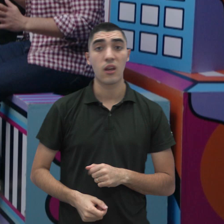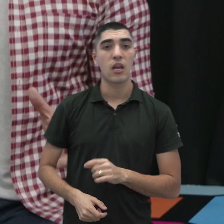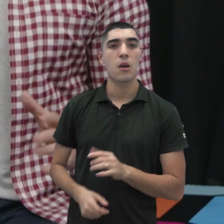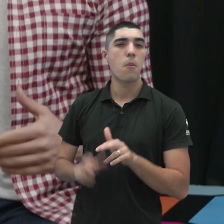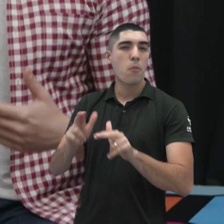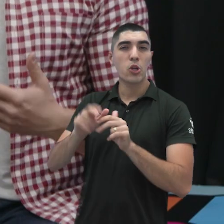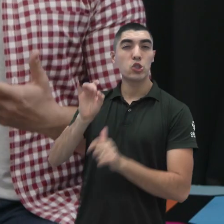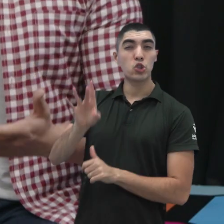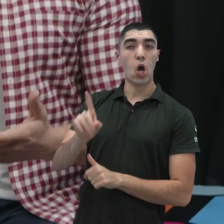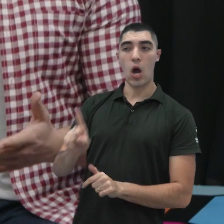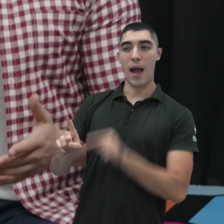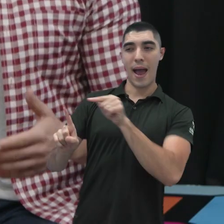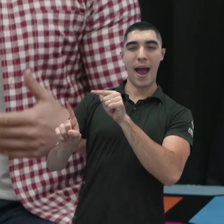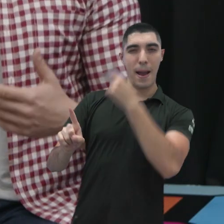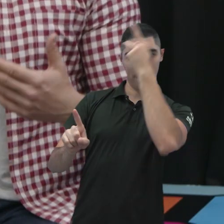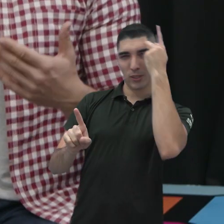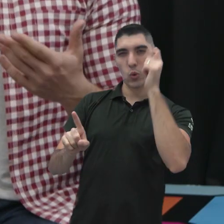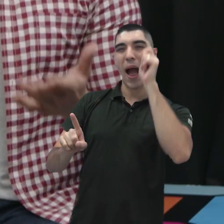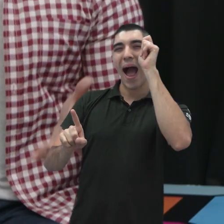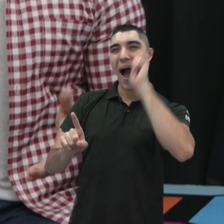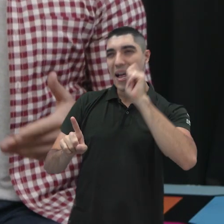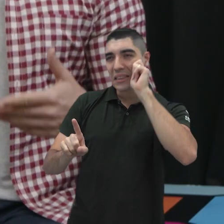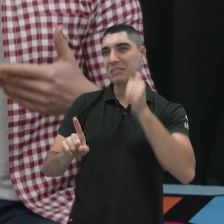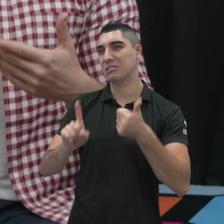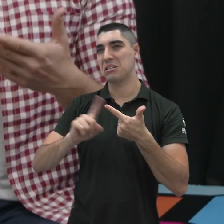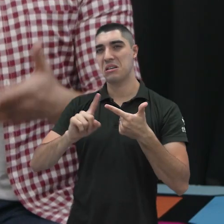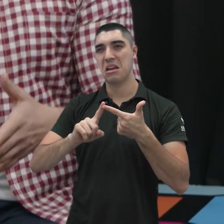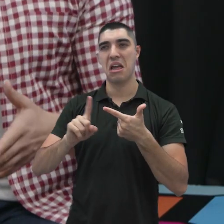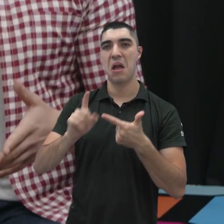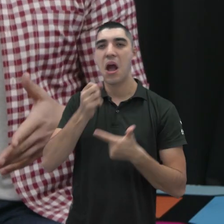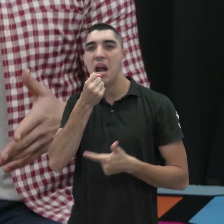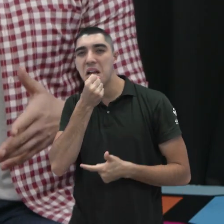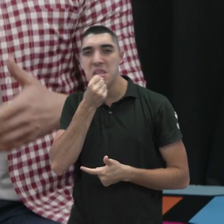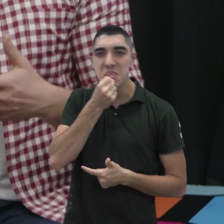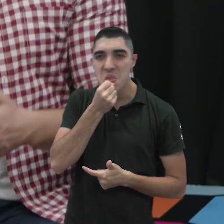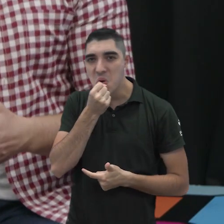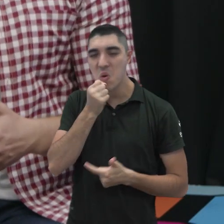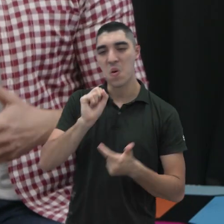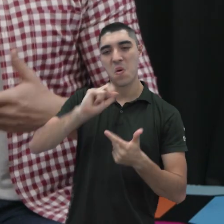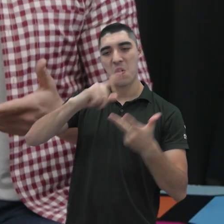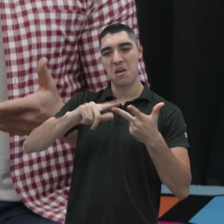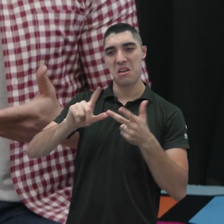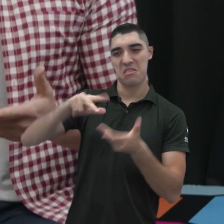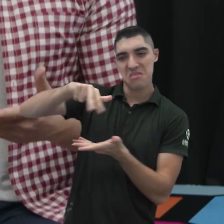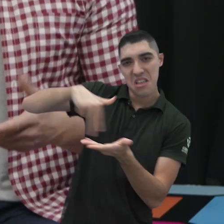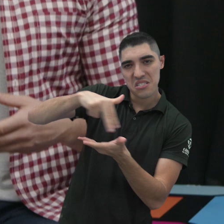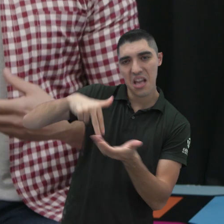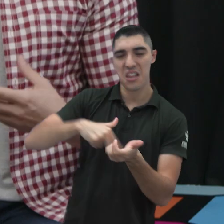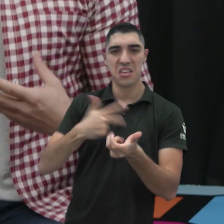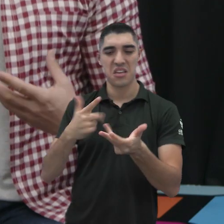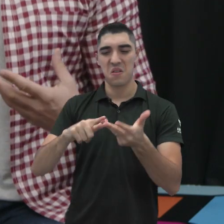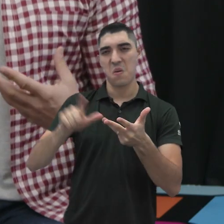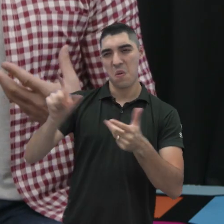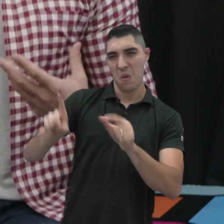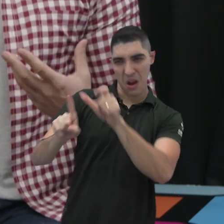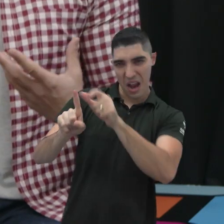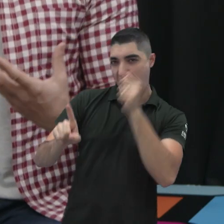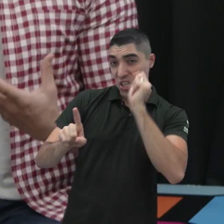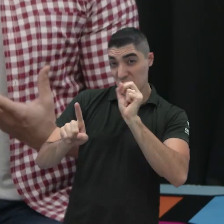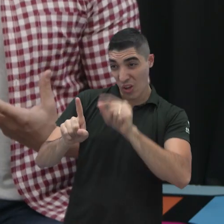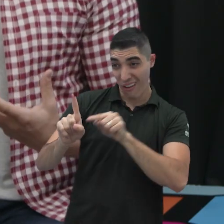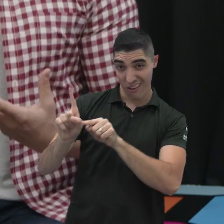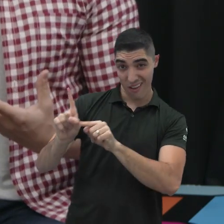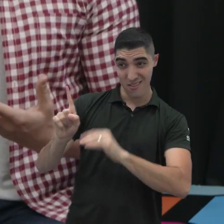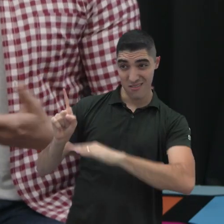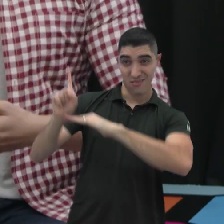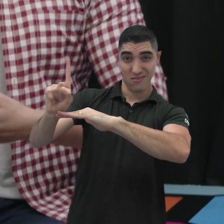na pessoa que está se apresentando, no cantor, no ator, no dançarino, no artista em si. Existe muita